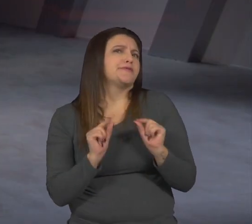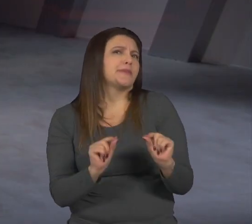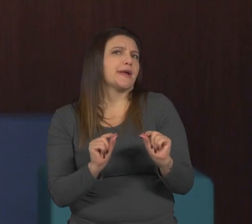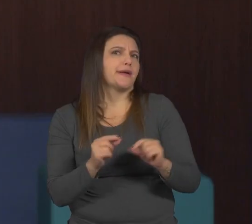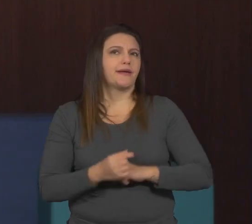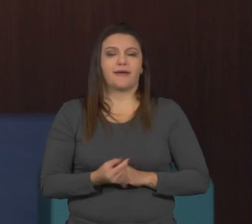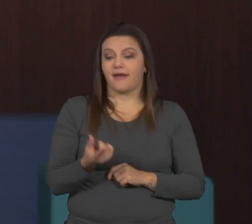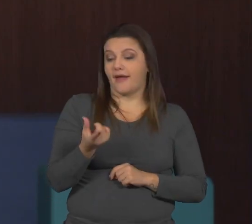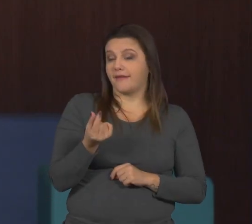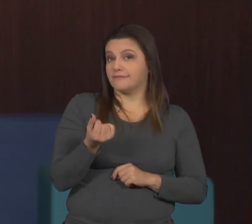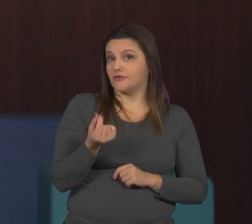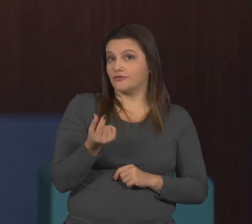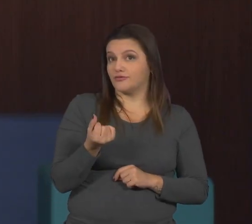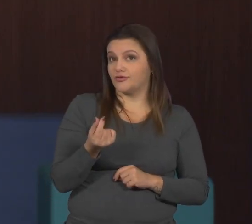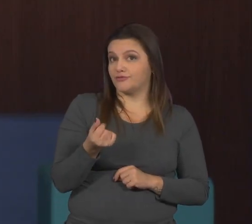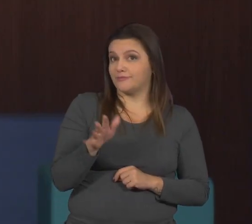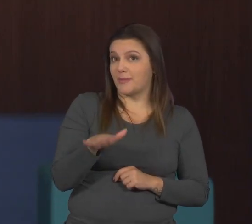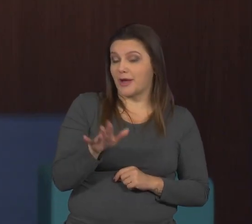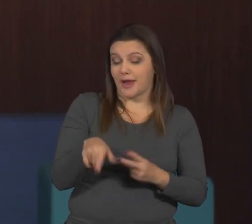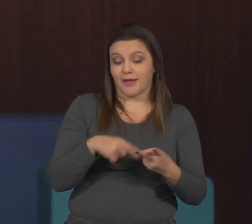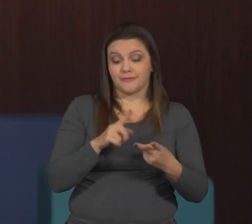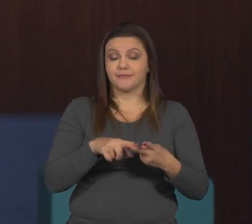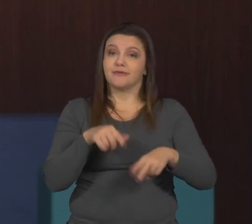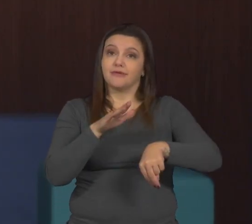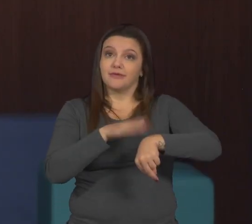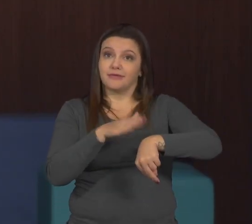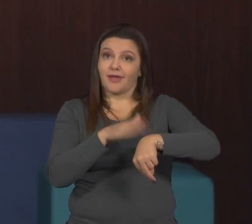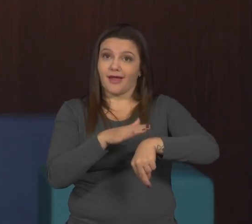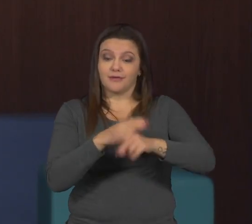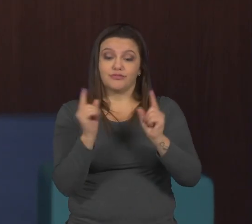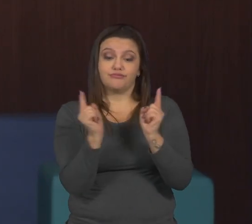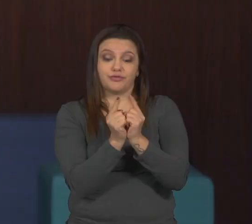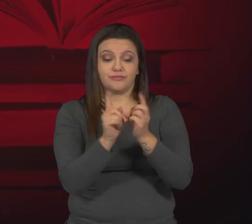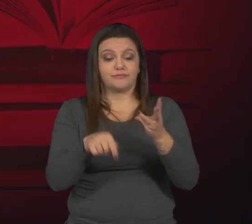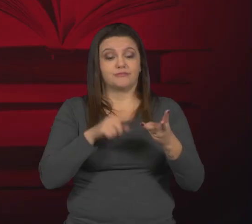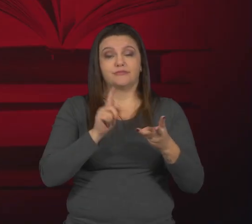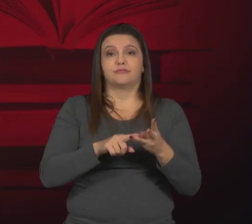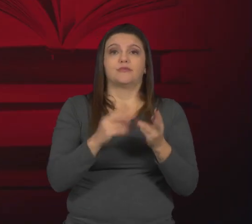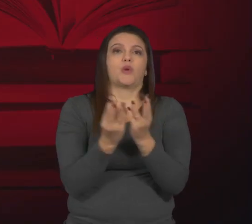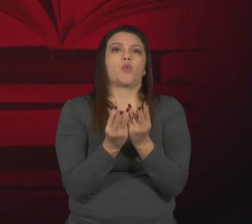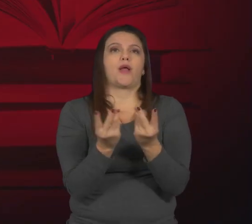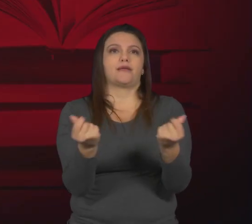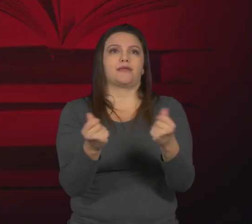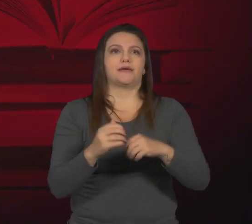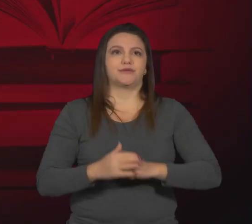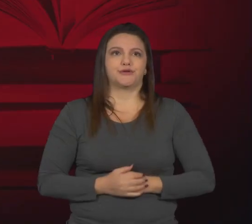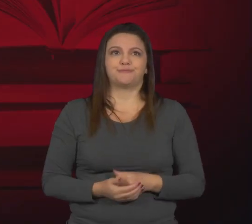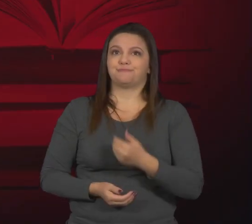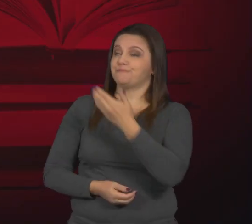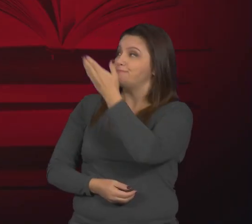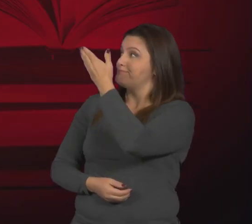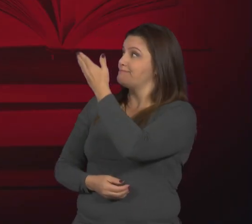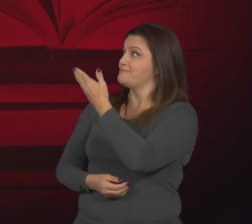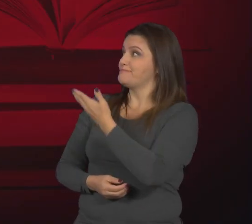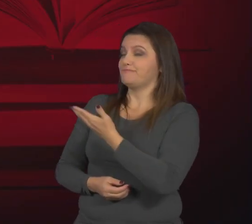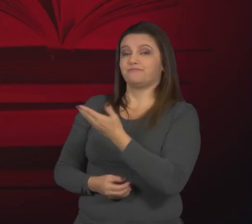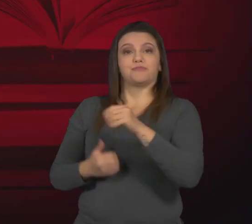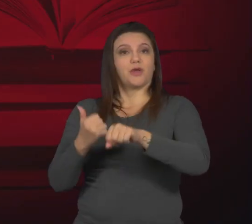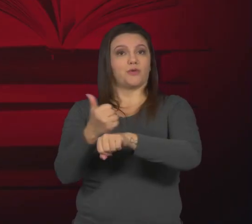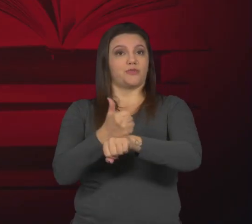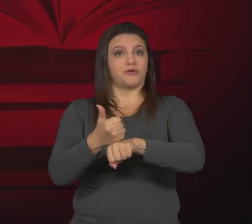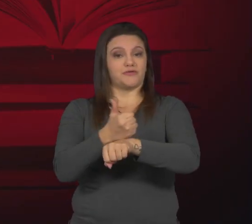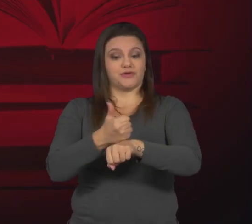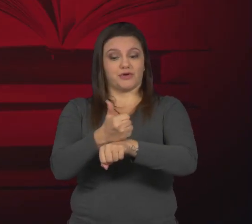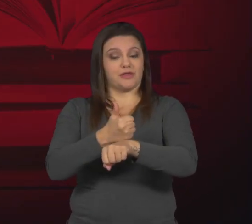tempo e qualidade. Eu vou então ter um desenvolvimento acelerado, vou deixar os meus especialistas